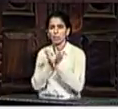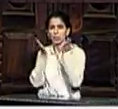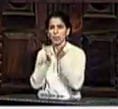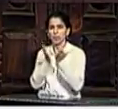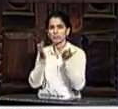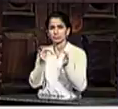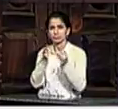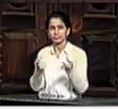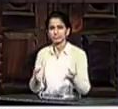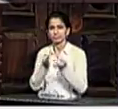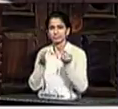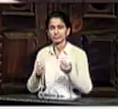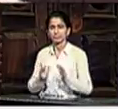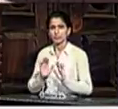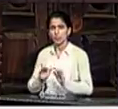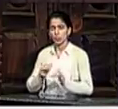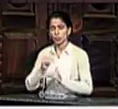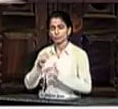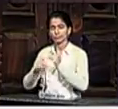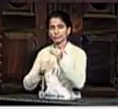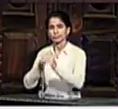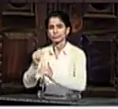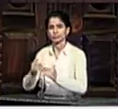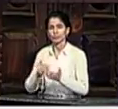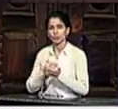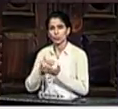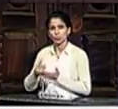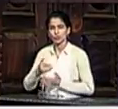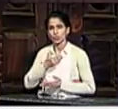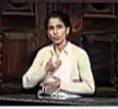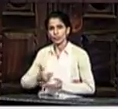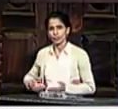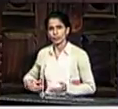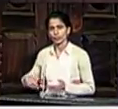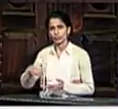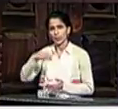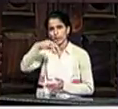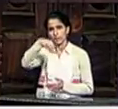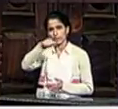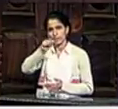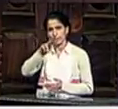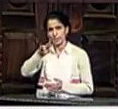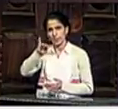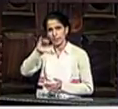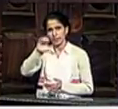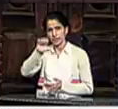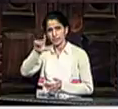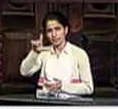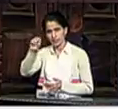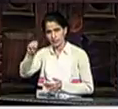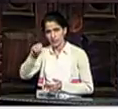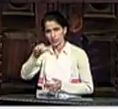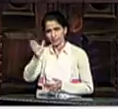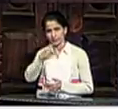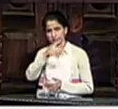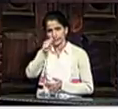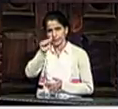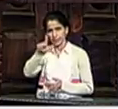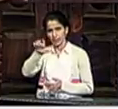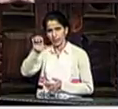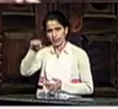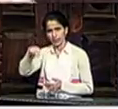Começou no governo Marcelo Alencar, o primeiro a inovar e a buscar indústrias para o nosso